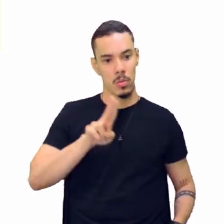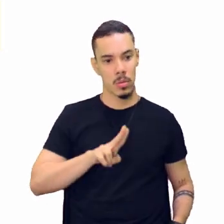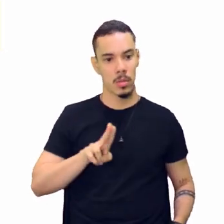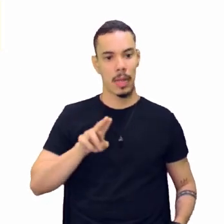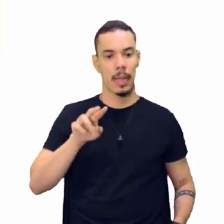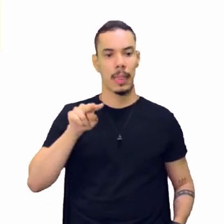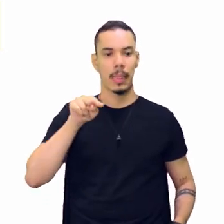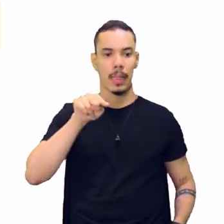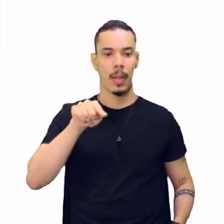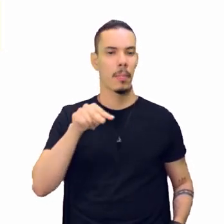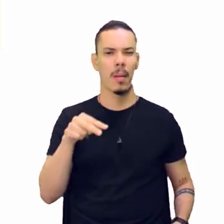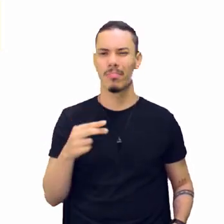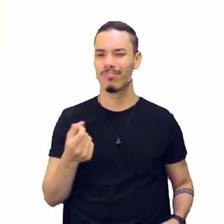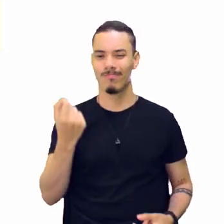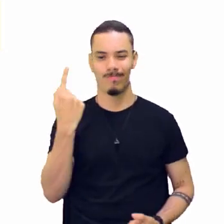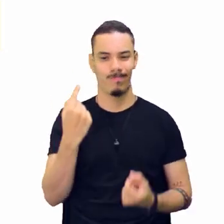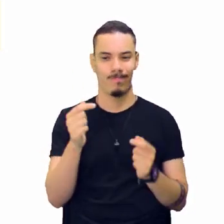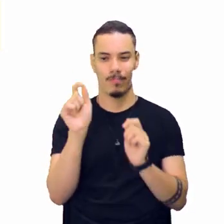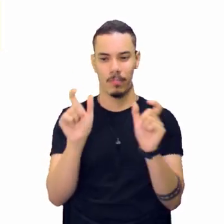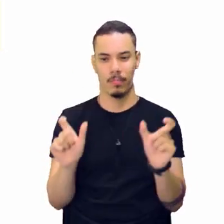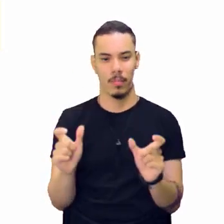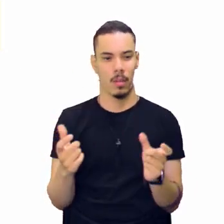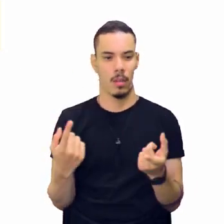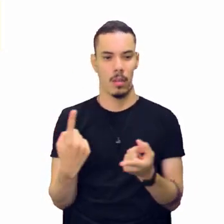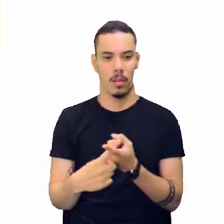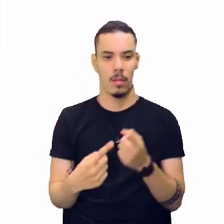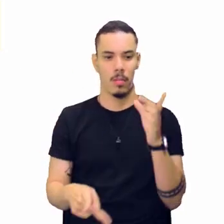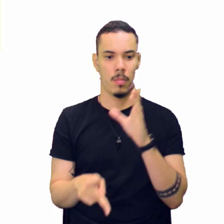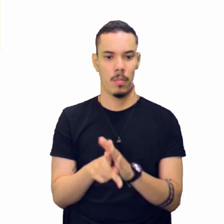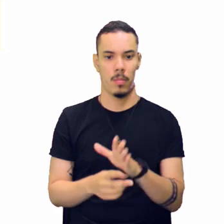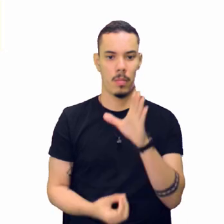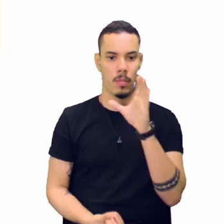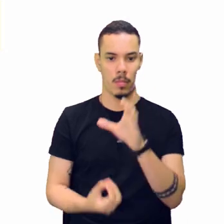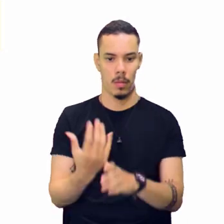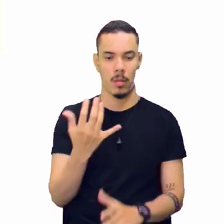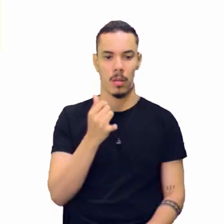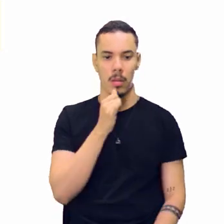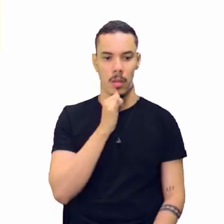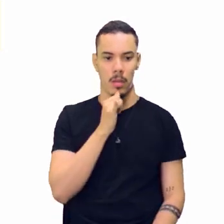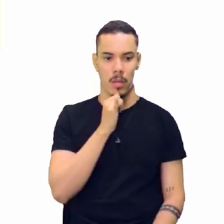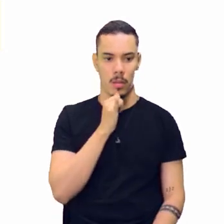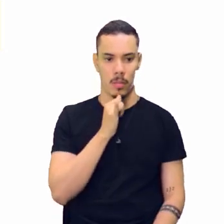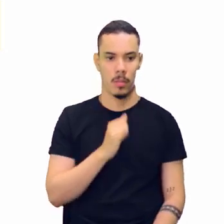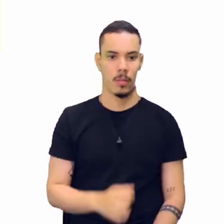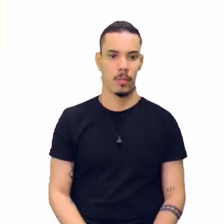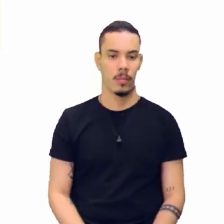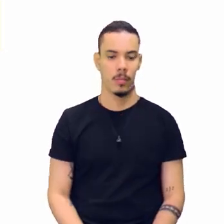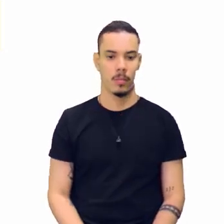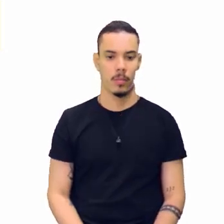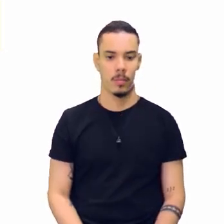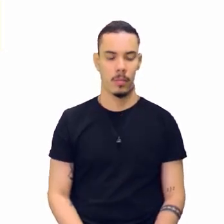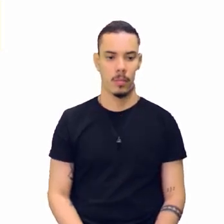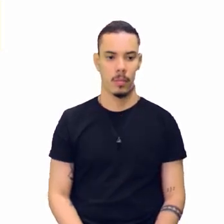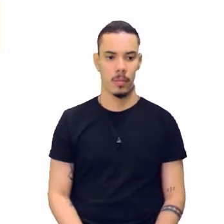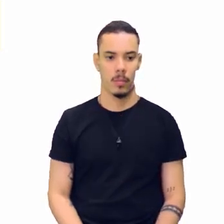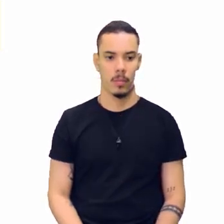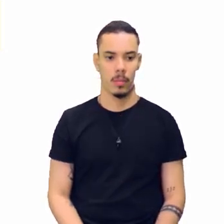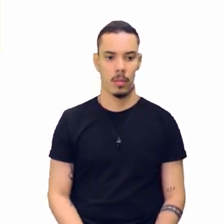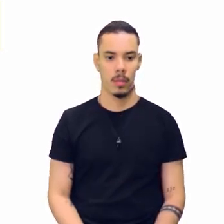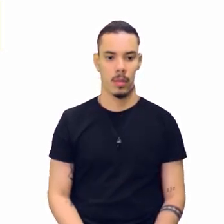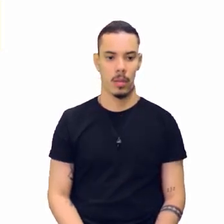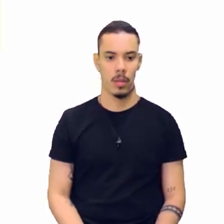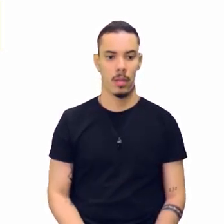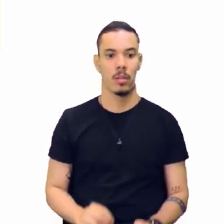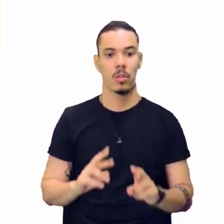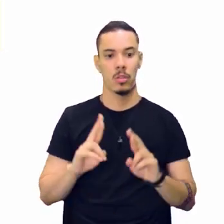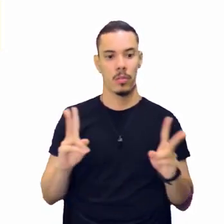trema apenas em raríssimas palavras estrangeiras e delas derivado. No caso, Miller. Acento